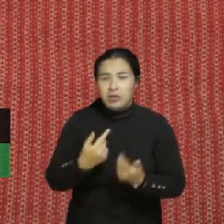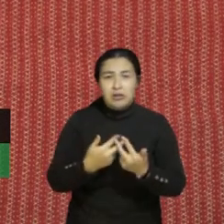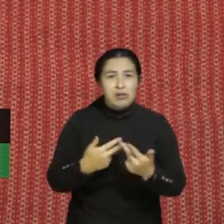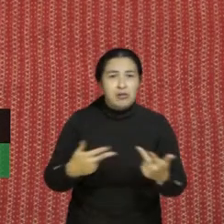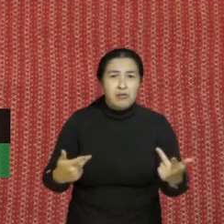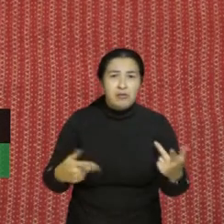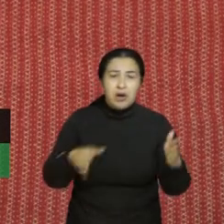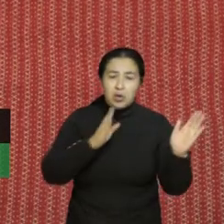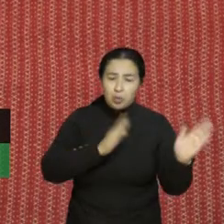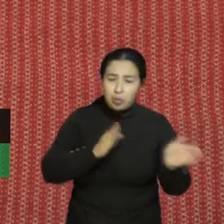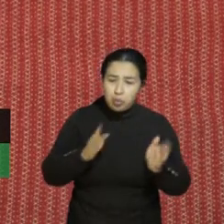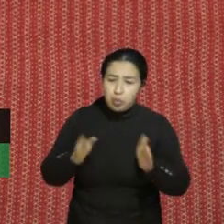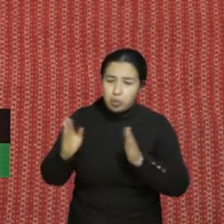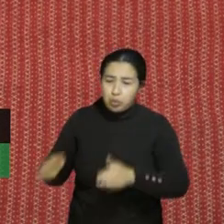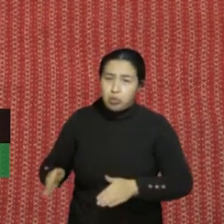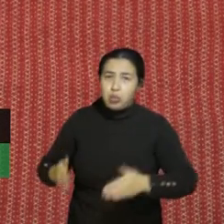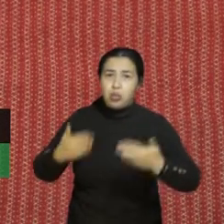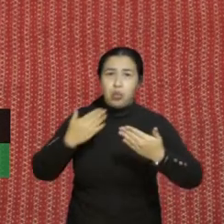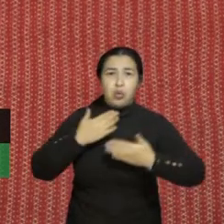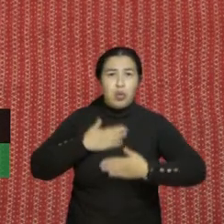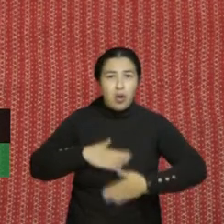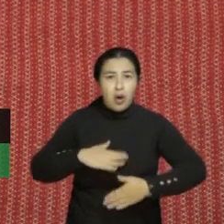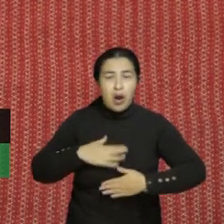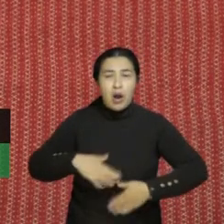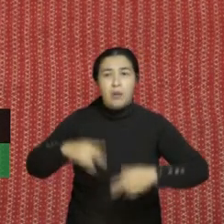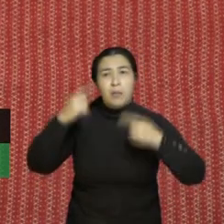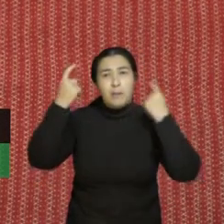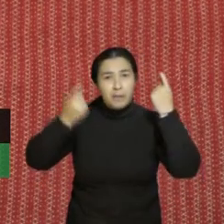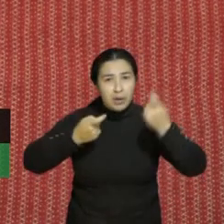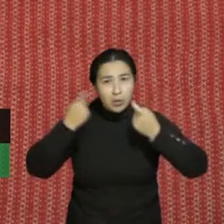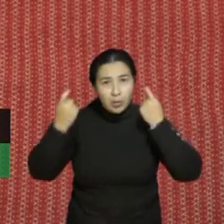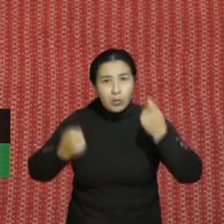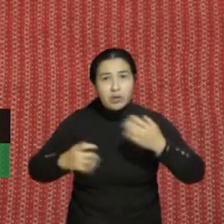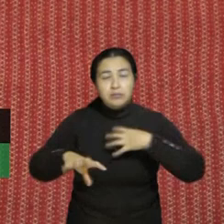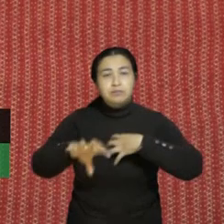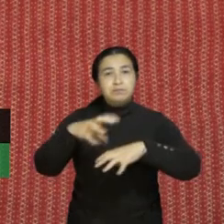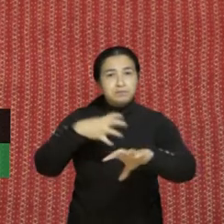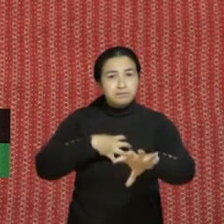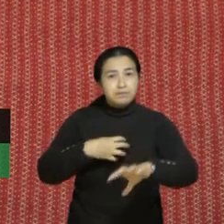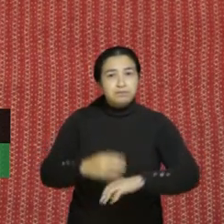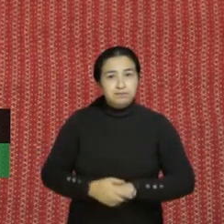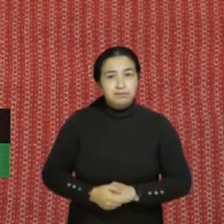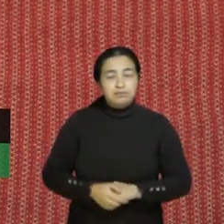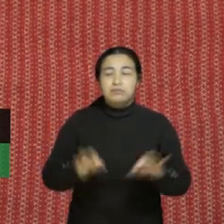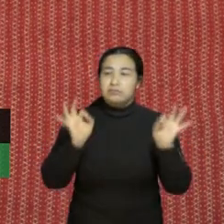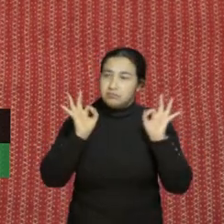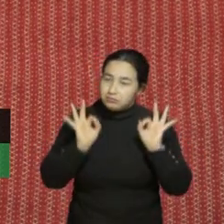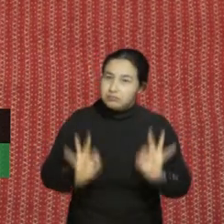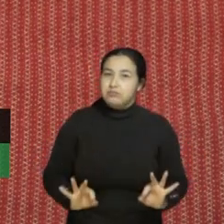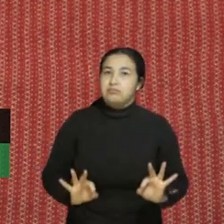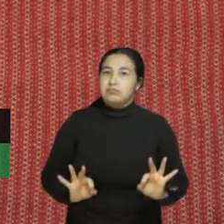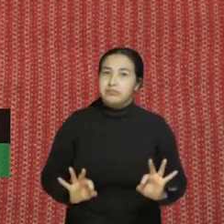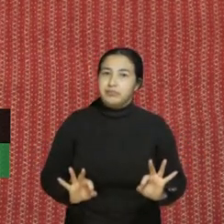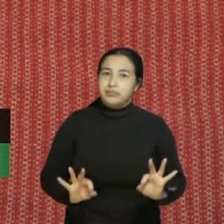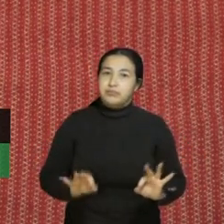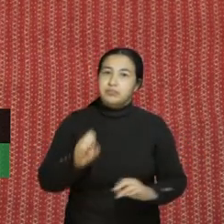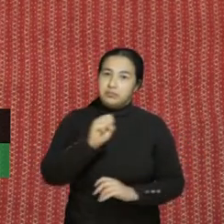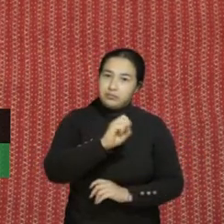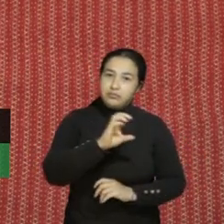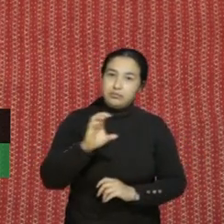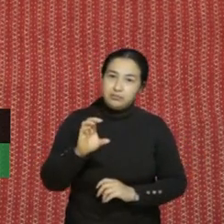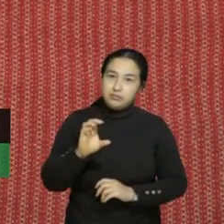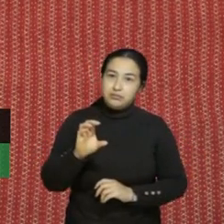povo ordeiro, nós somos um povo preocupado, nós somos um povo solidário. E tenho certeza que Santa